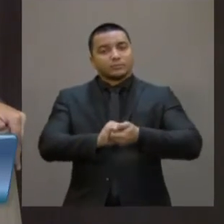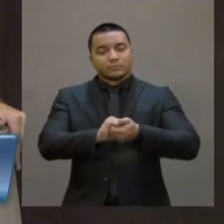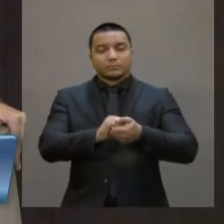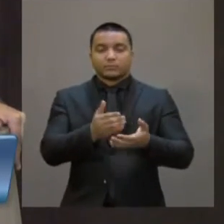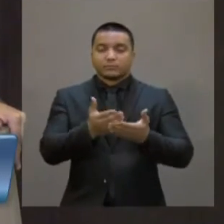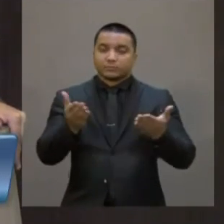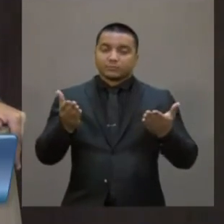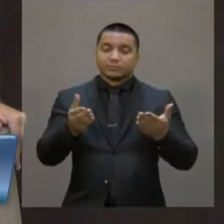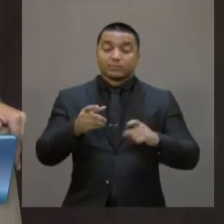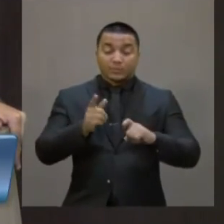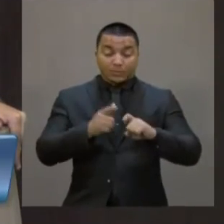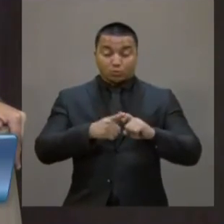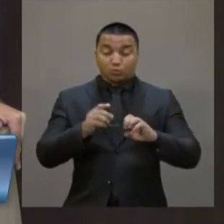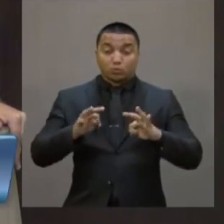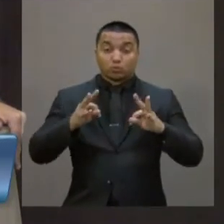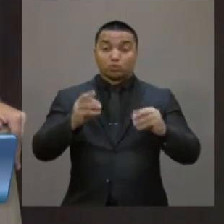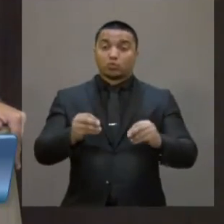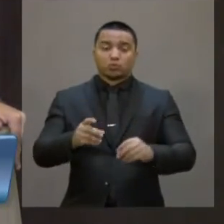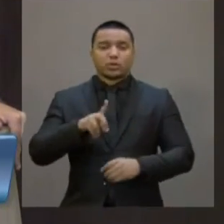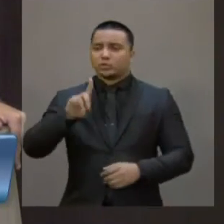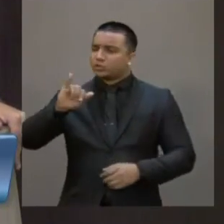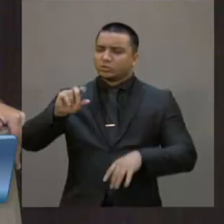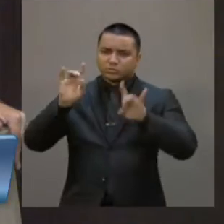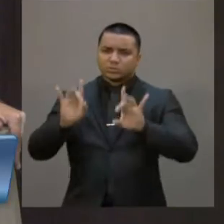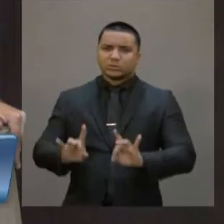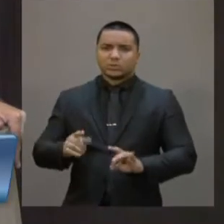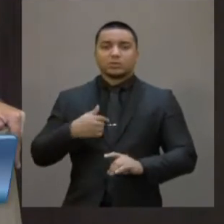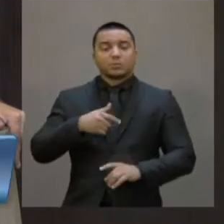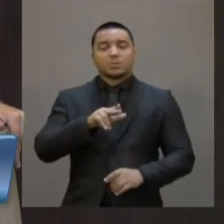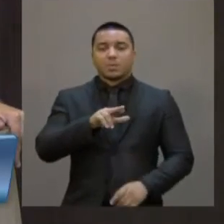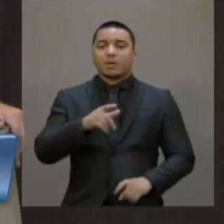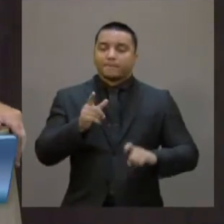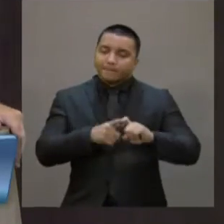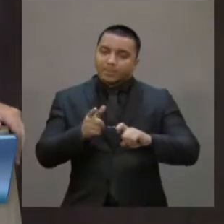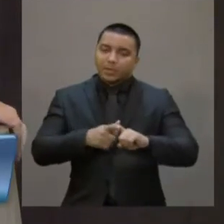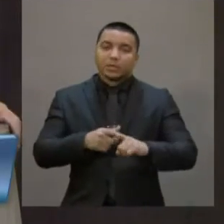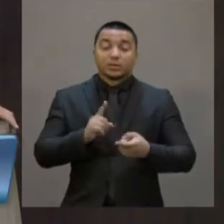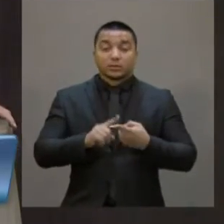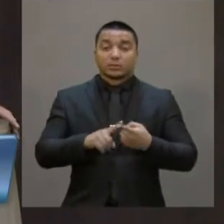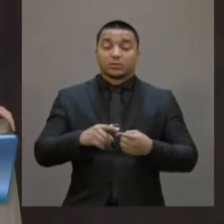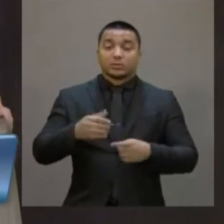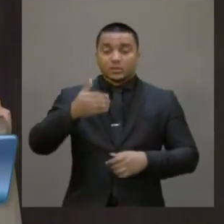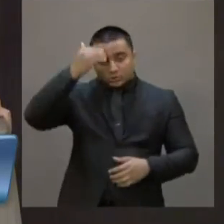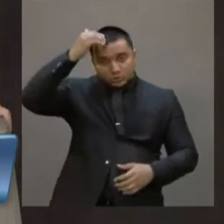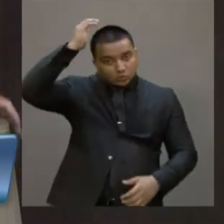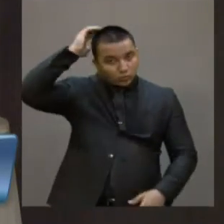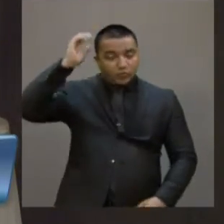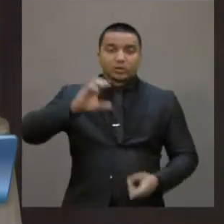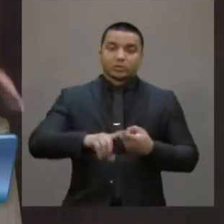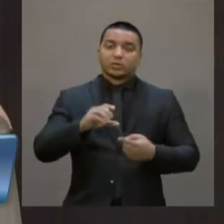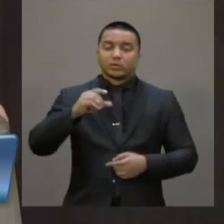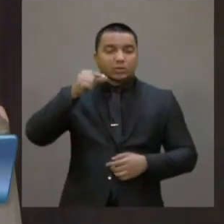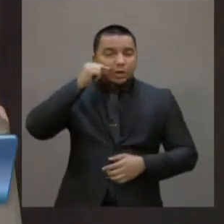todos os médicos e médicas no seu dia. Eu que tenho uma irmã médica, então, doutora Silvana, doutor Carlos Felipe,